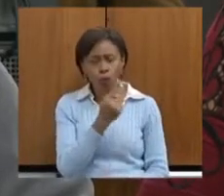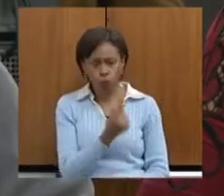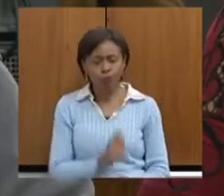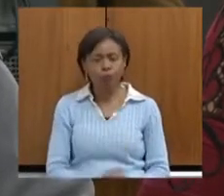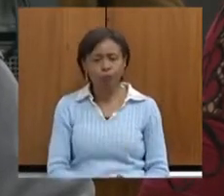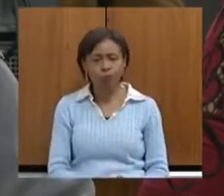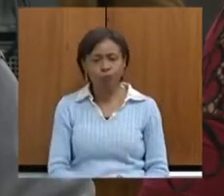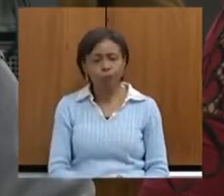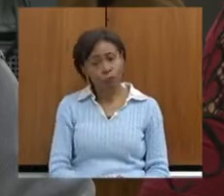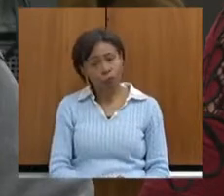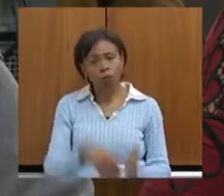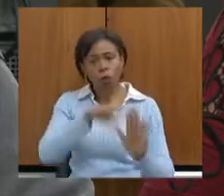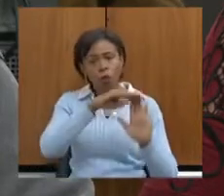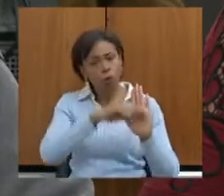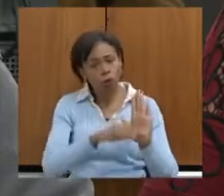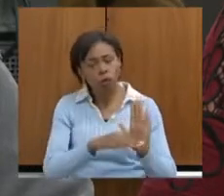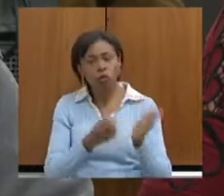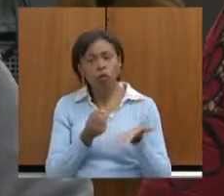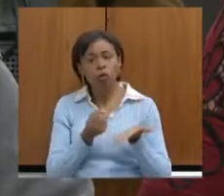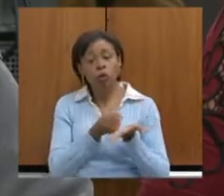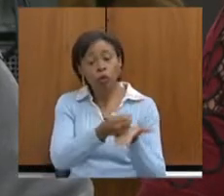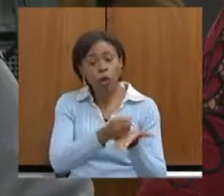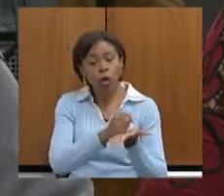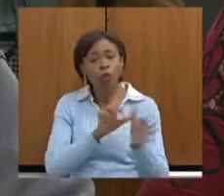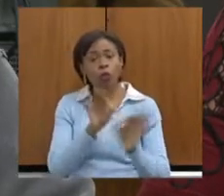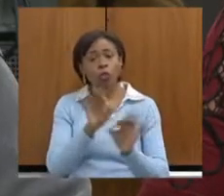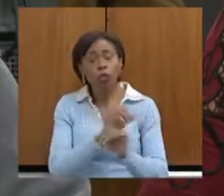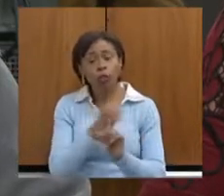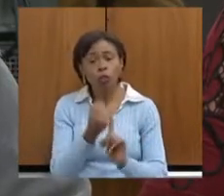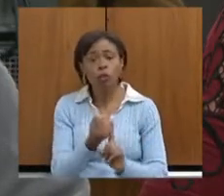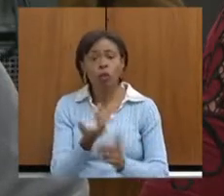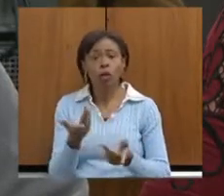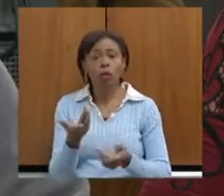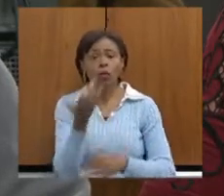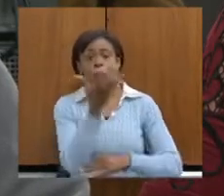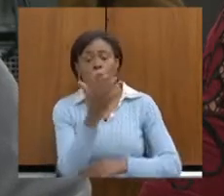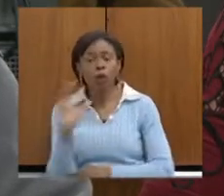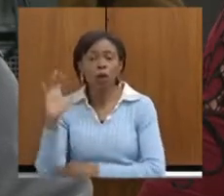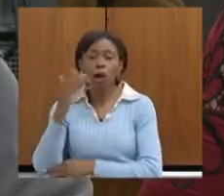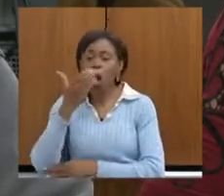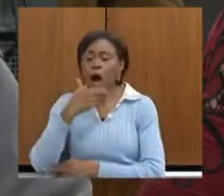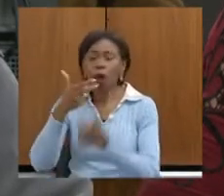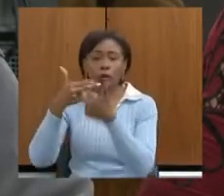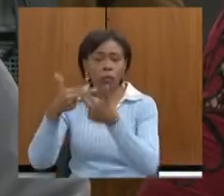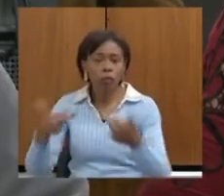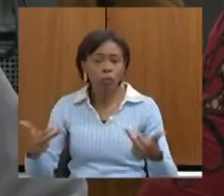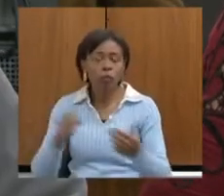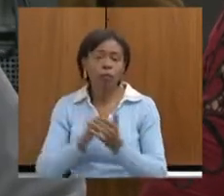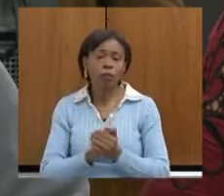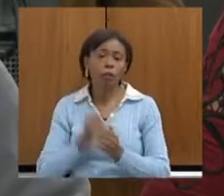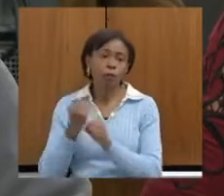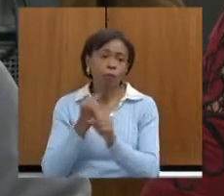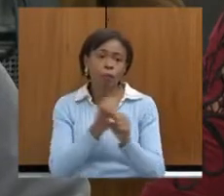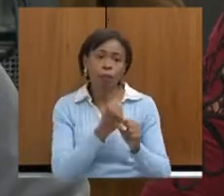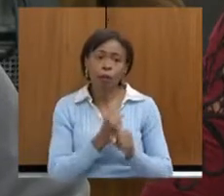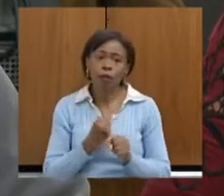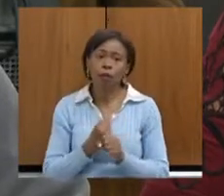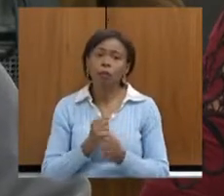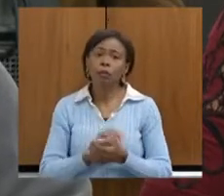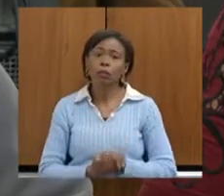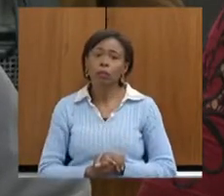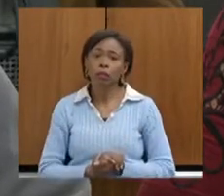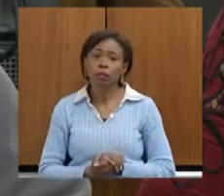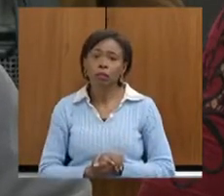agricultura Então pode acessar esse anexo 1.1 para essa questão de projetos sociais de